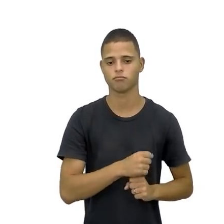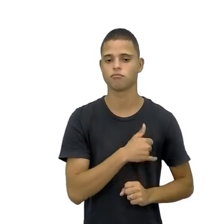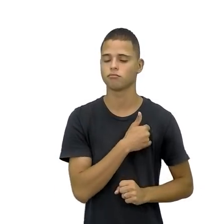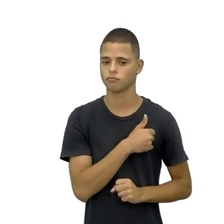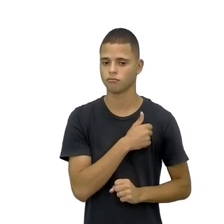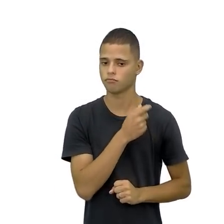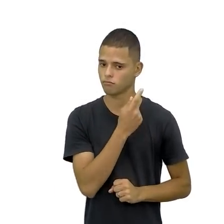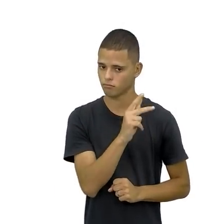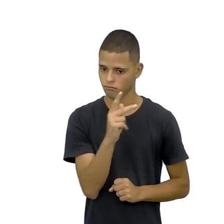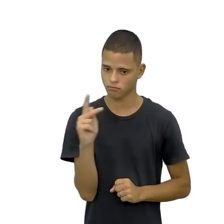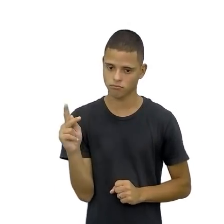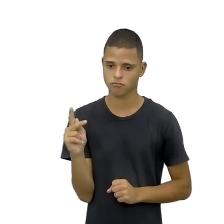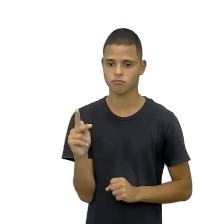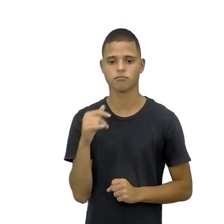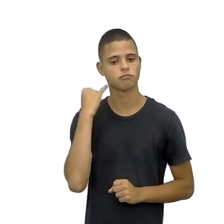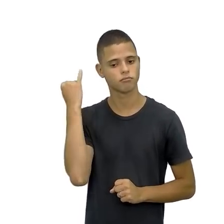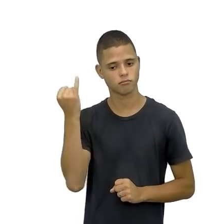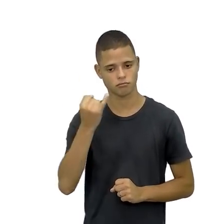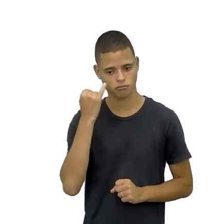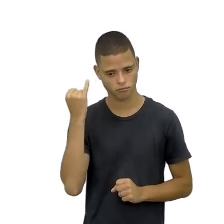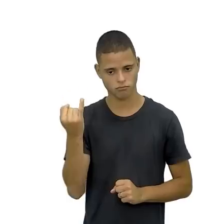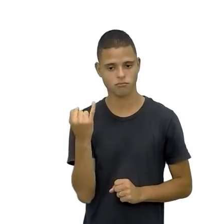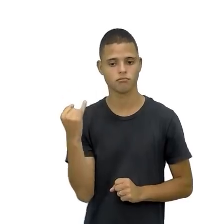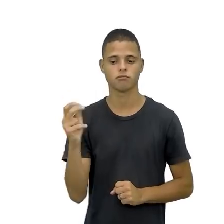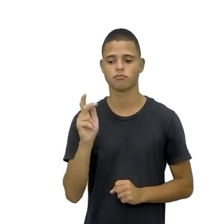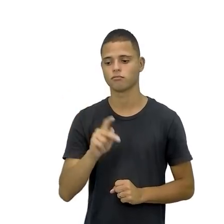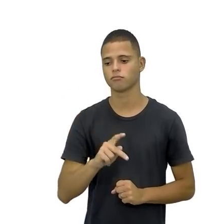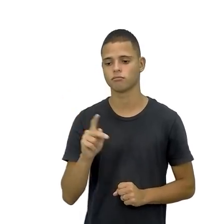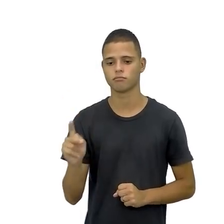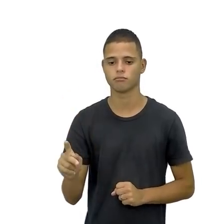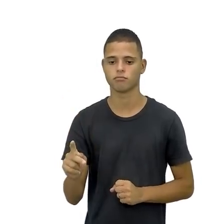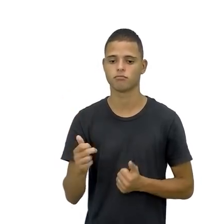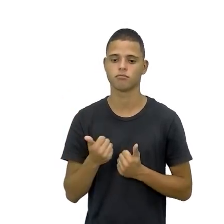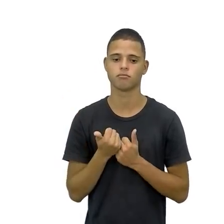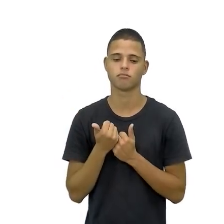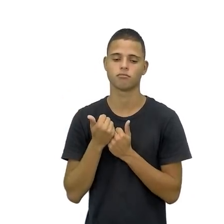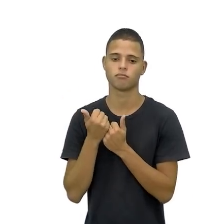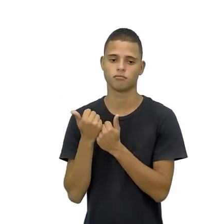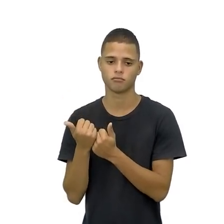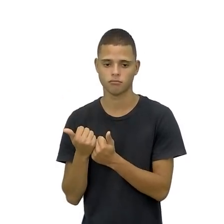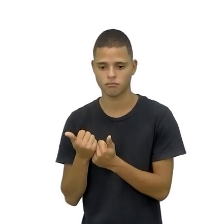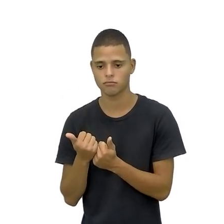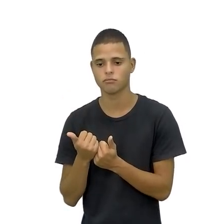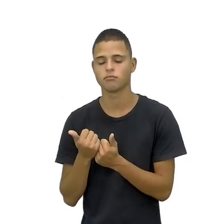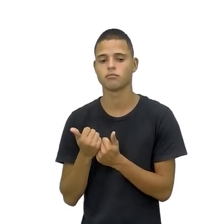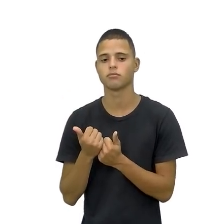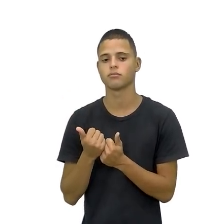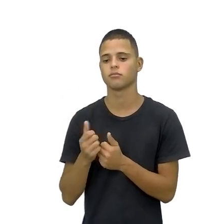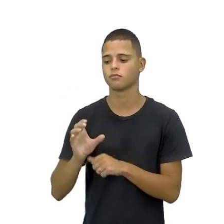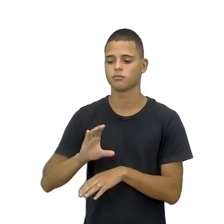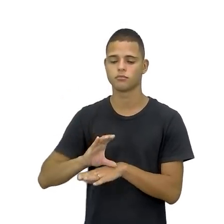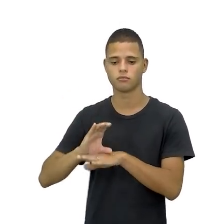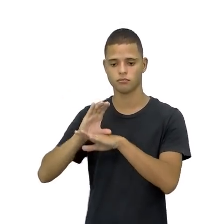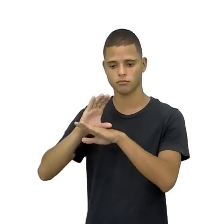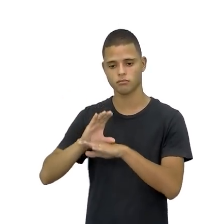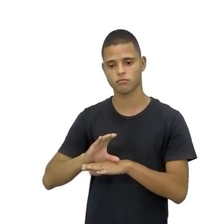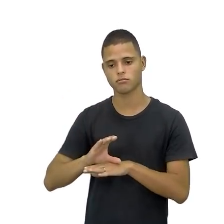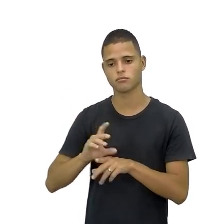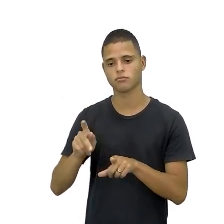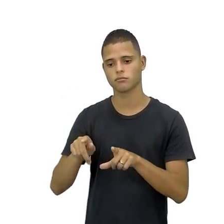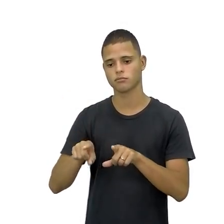Então, será muito importante que os professores, né, com o apoio dos professores coordenadores,